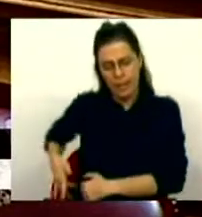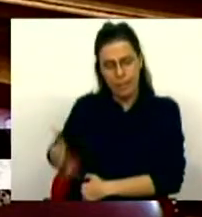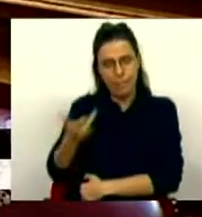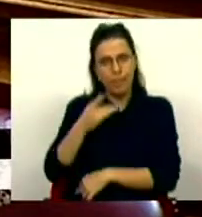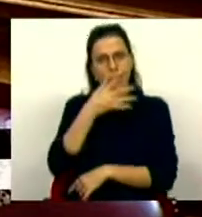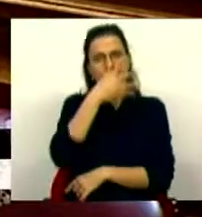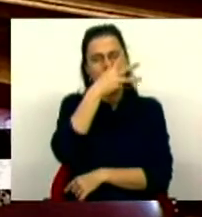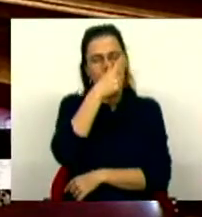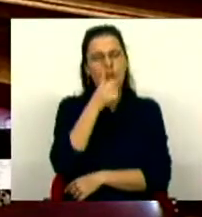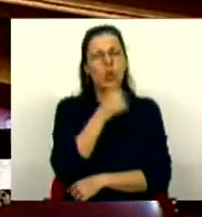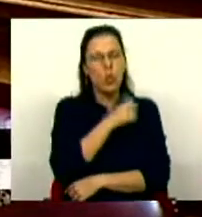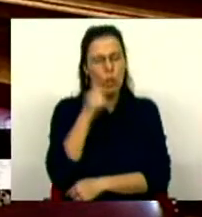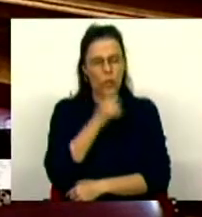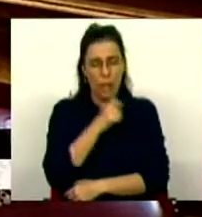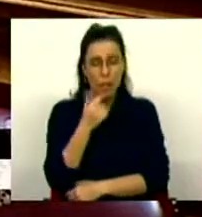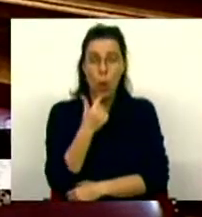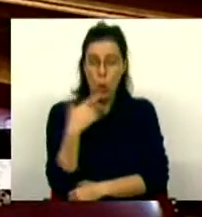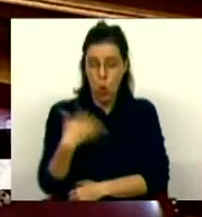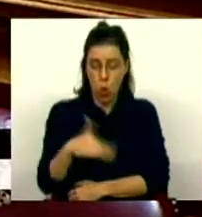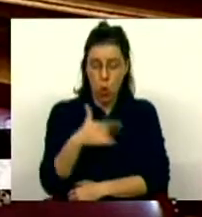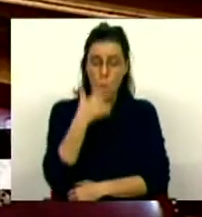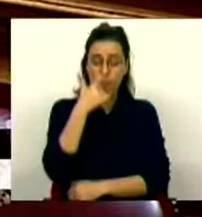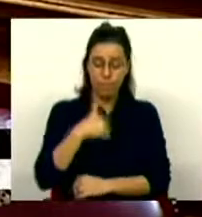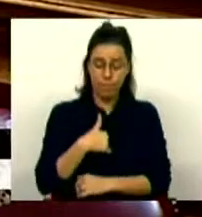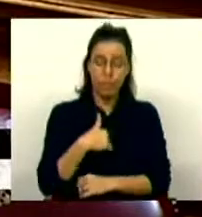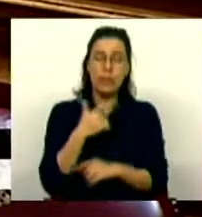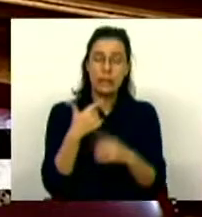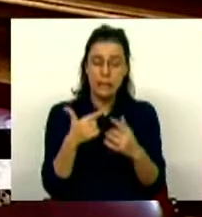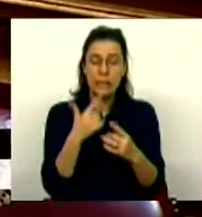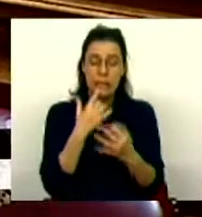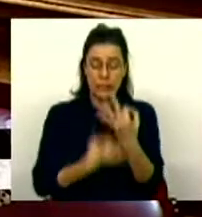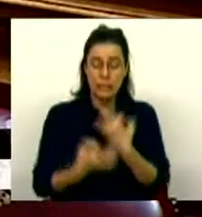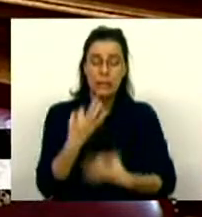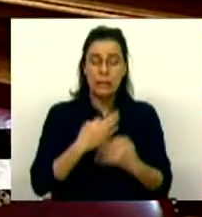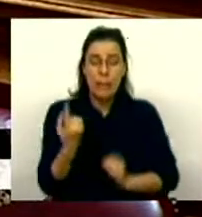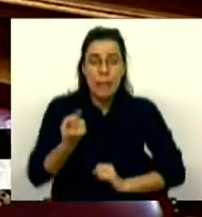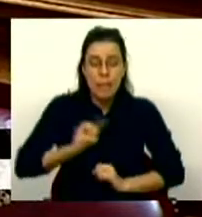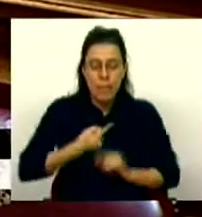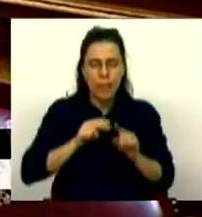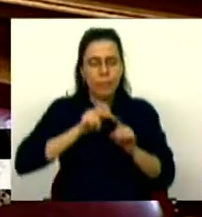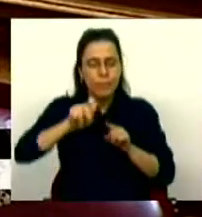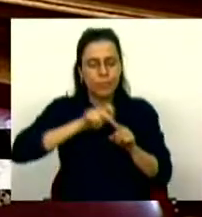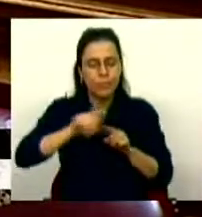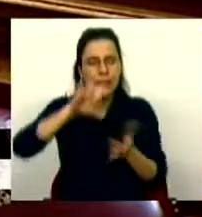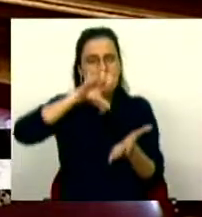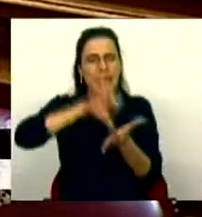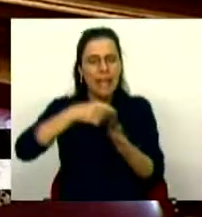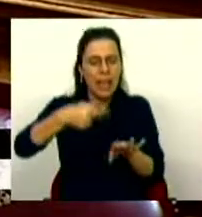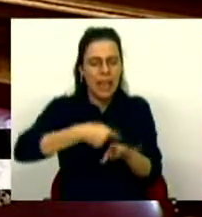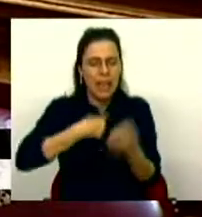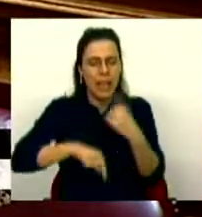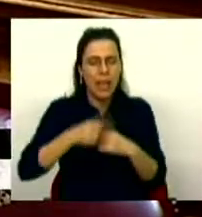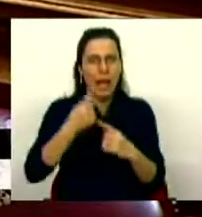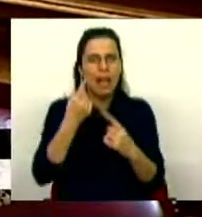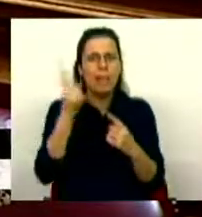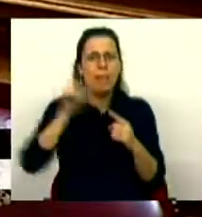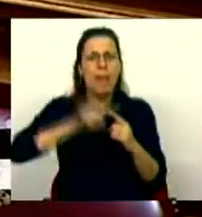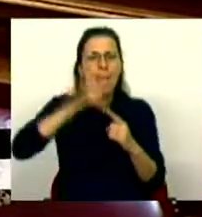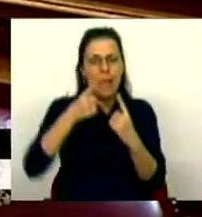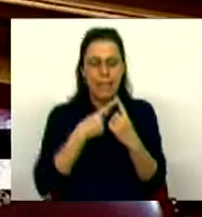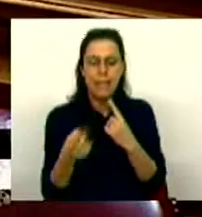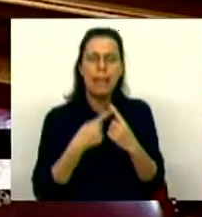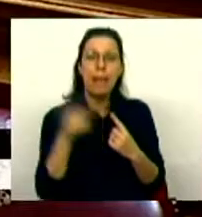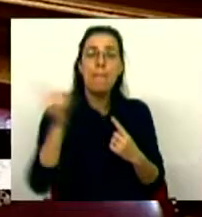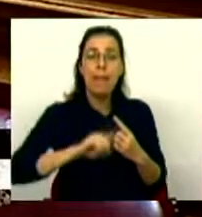inflige grande sofrimento aos doentes, sujeitando-os a um processo de tratamento que os obriga a deslocarem-se aos centros de diálise várias vezes por semana.